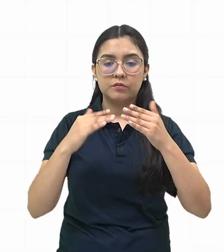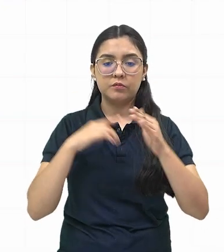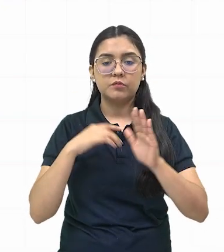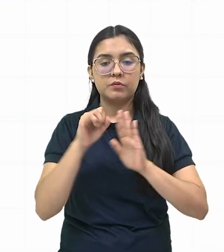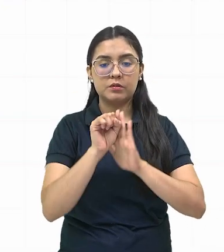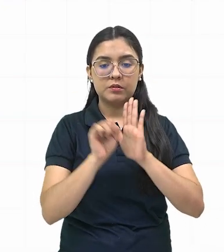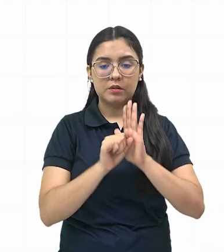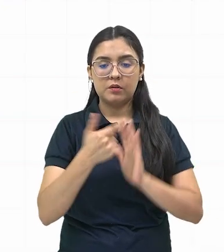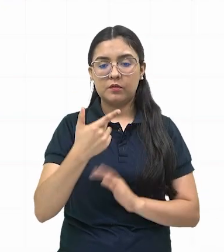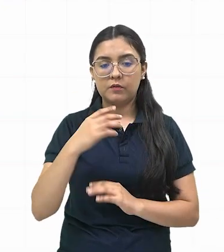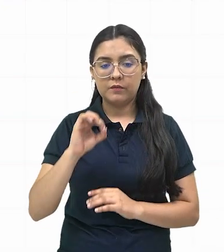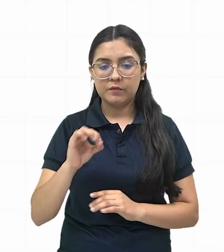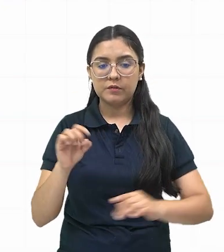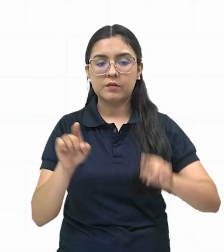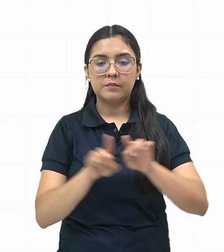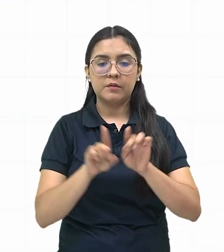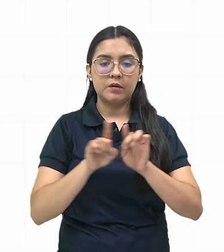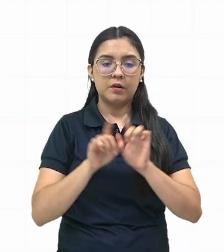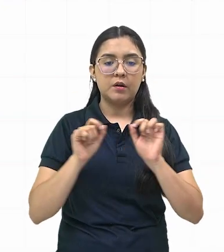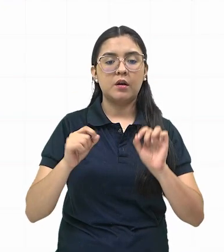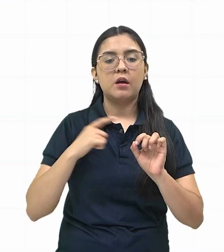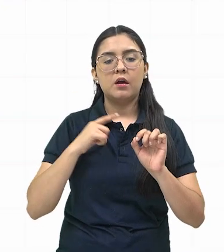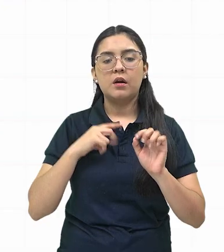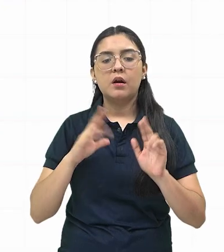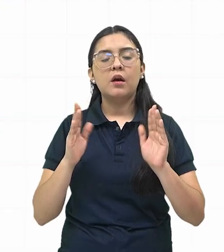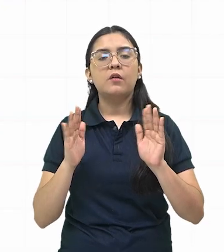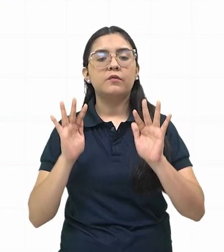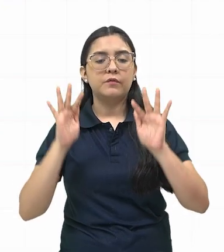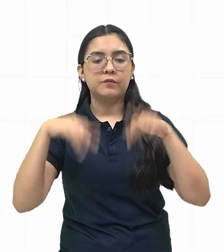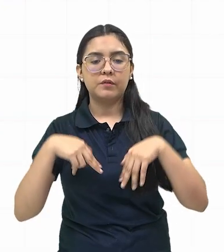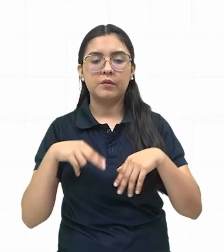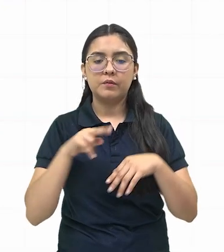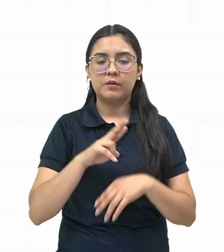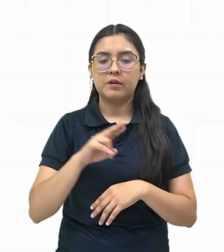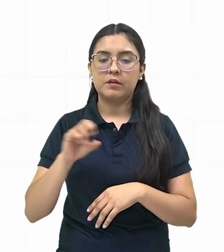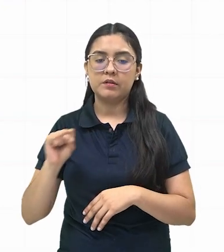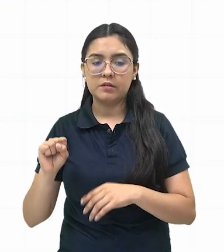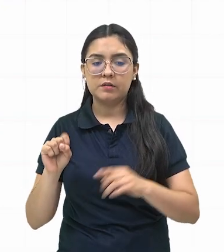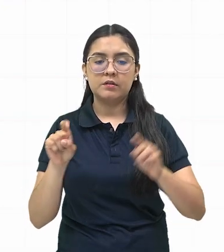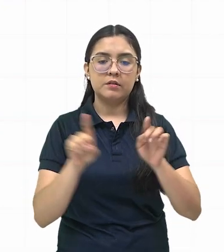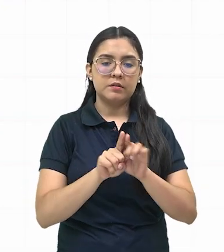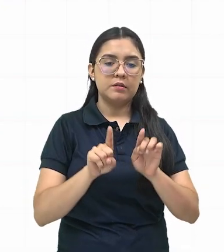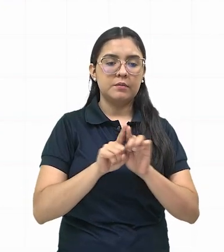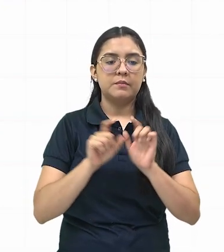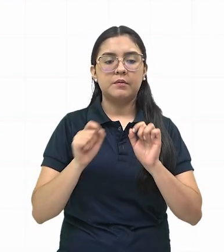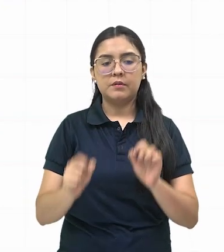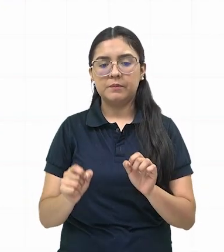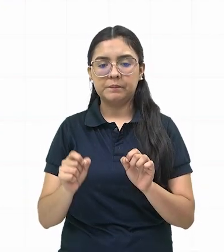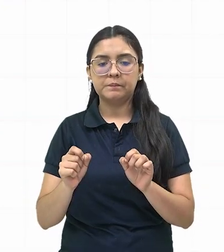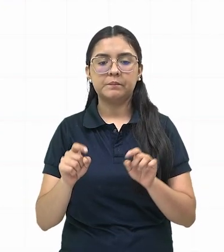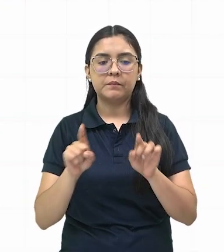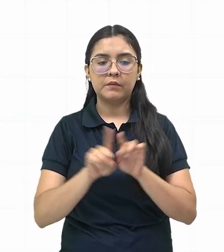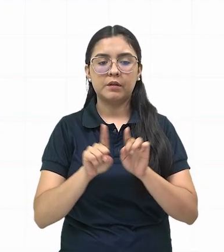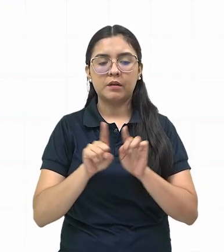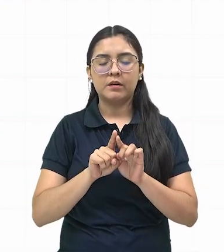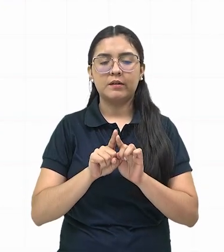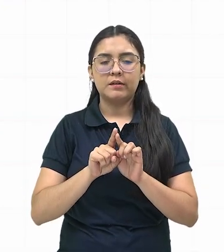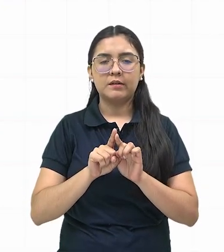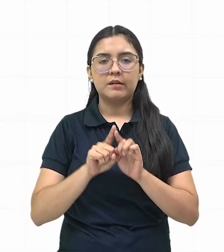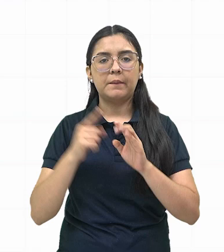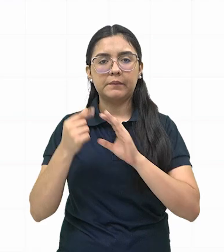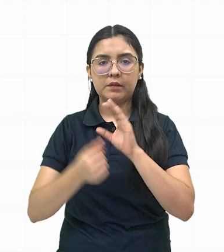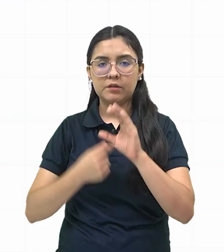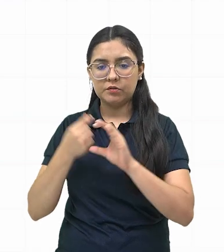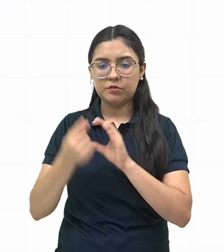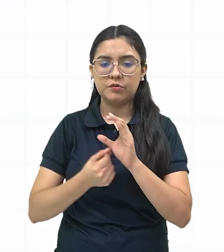especial, juntamente com o fim da União Soviética e a consolidação do modo de produção capitalista como hegemônicos, possibilitaram